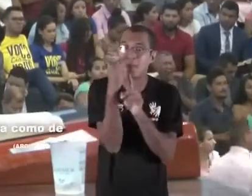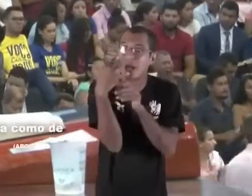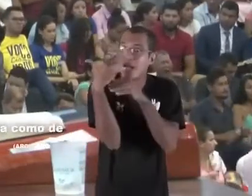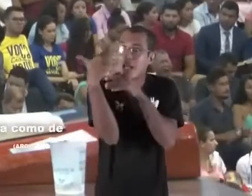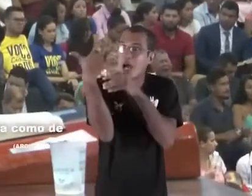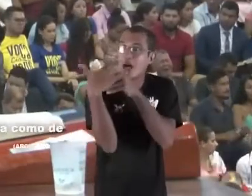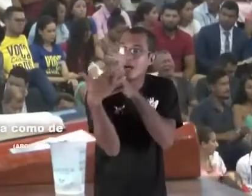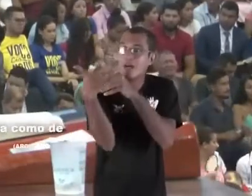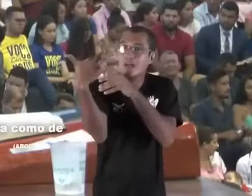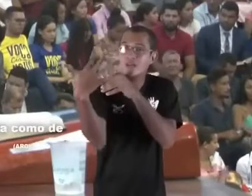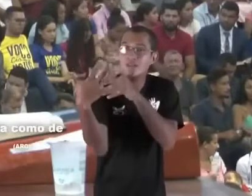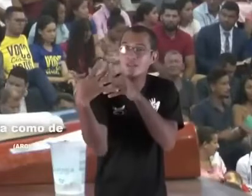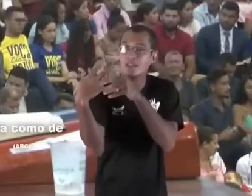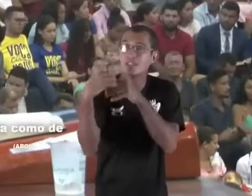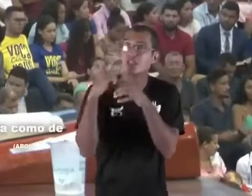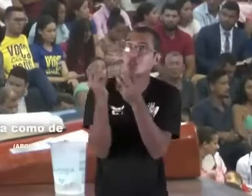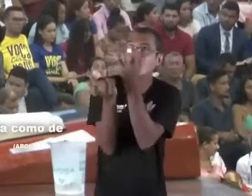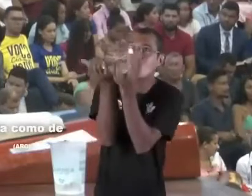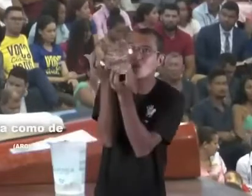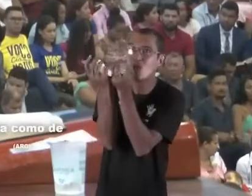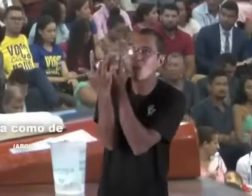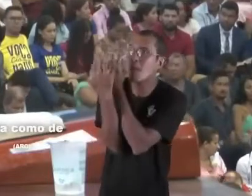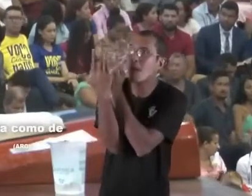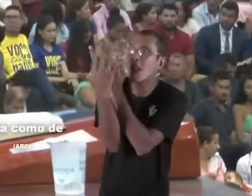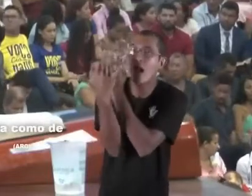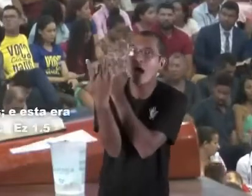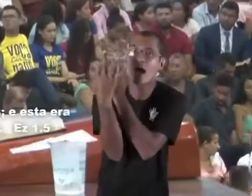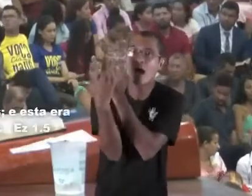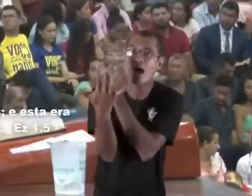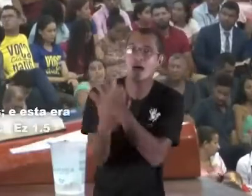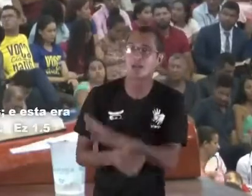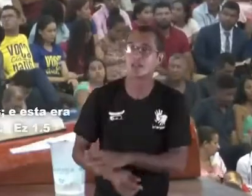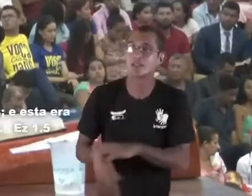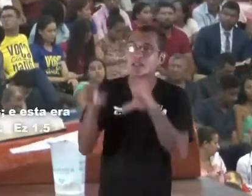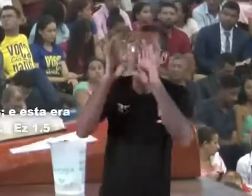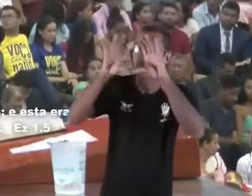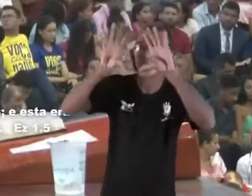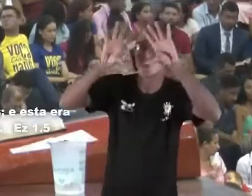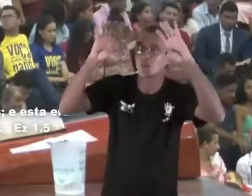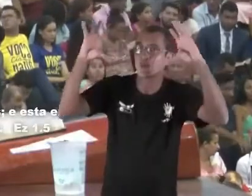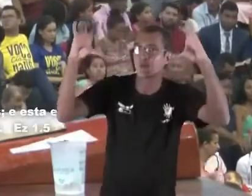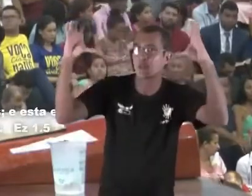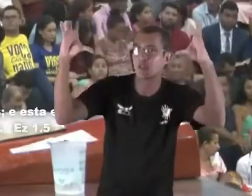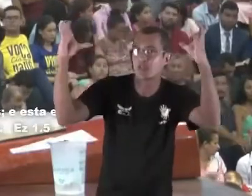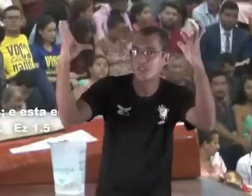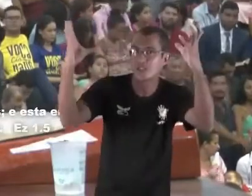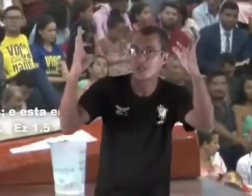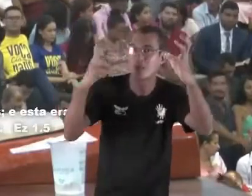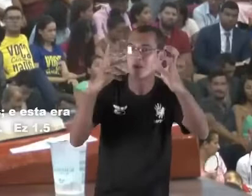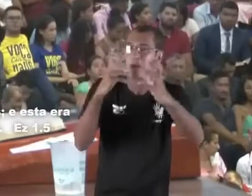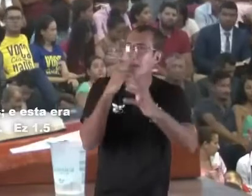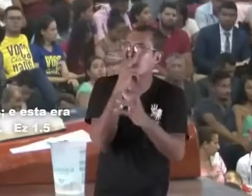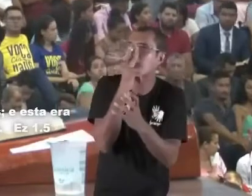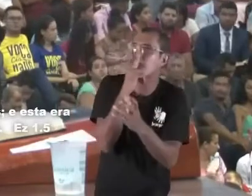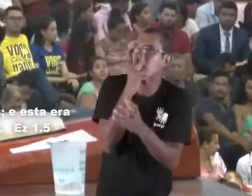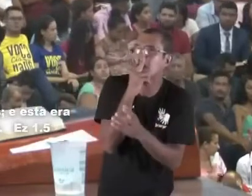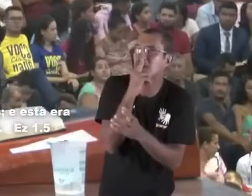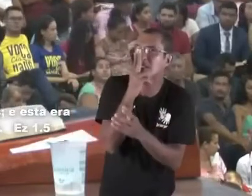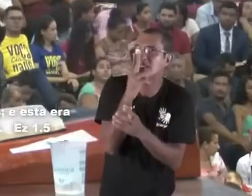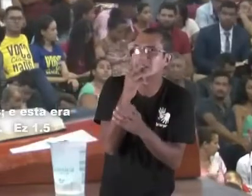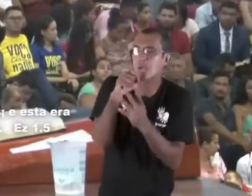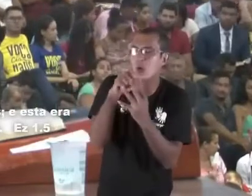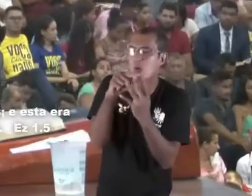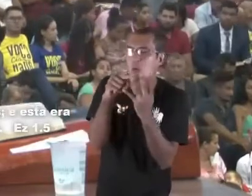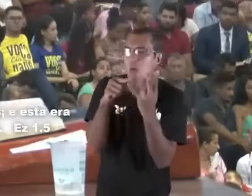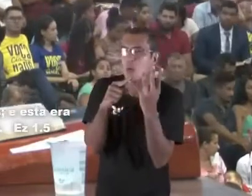saía do meio do fogo. Do meio desta nuvem saía a semelhança de